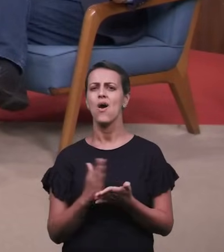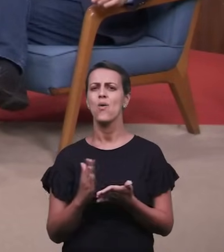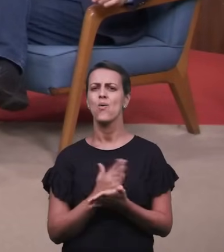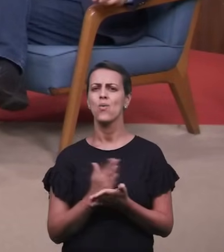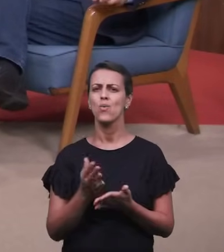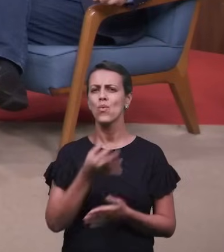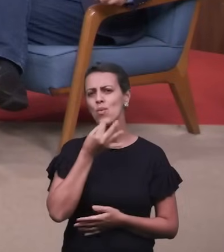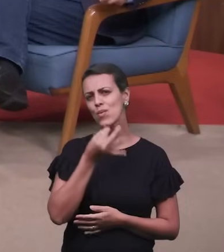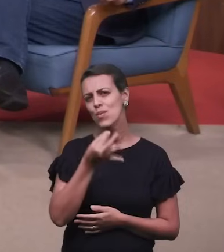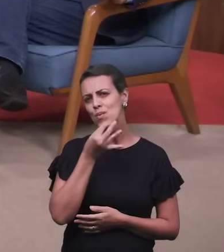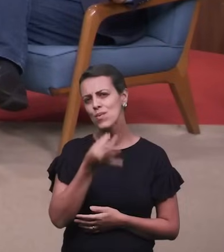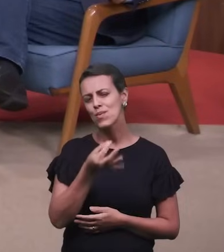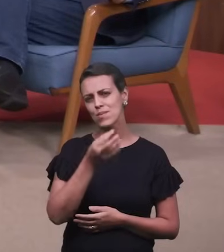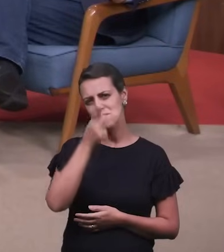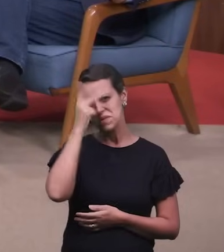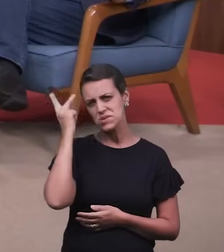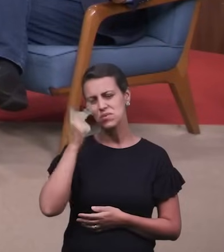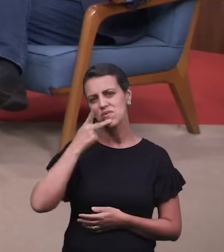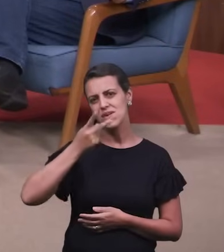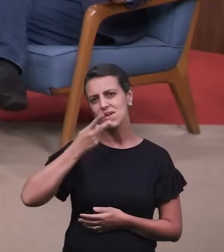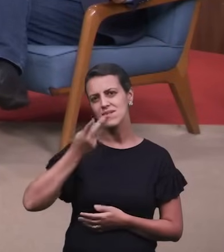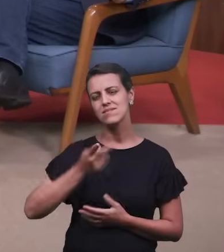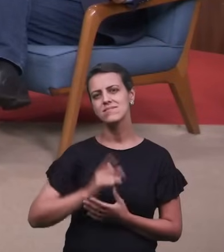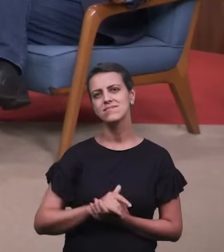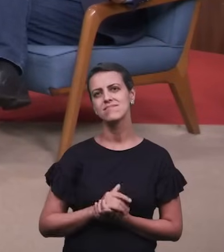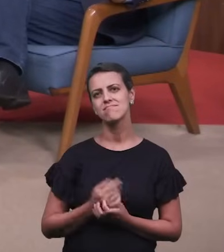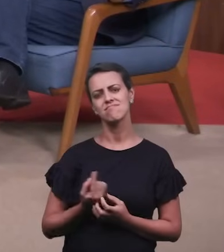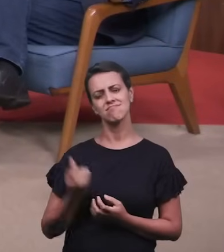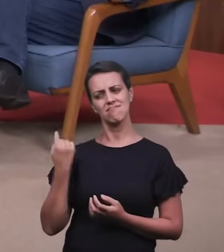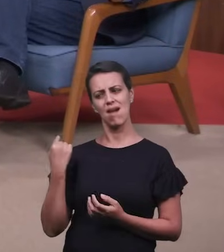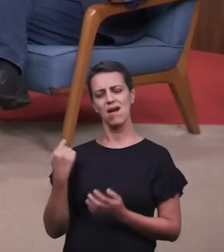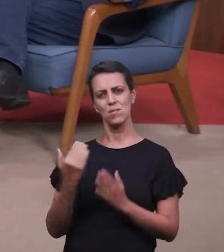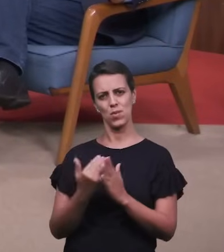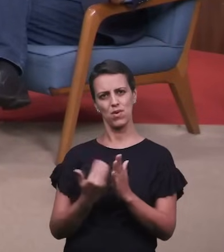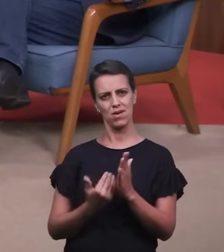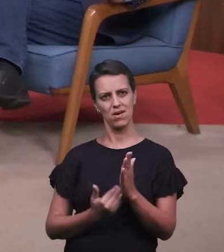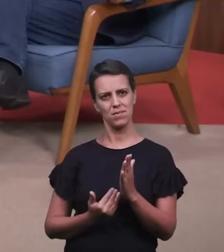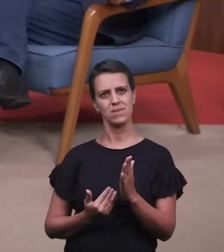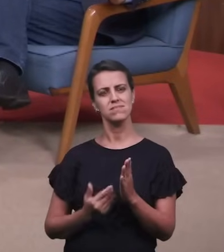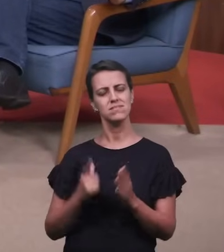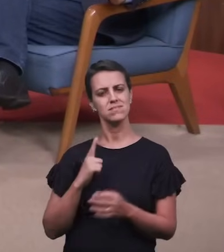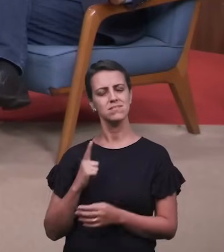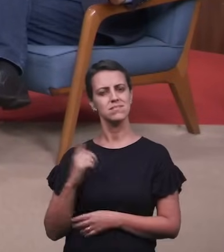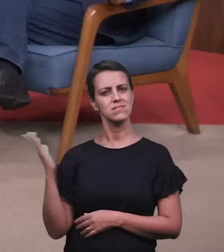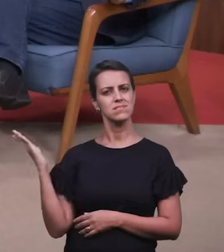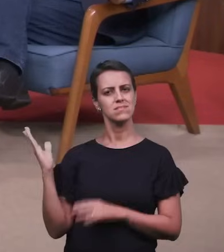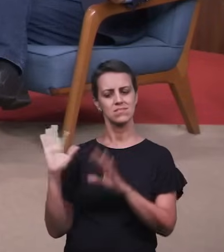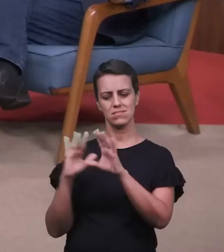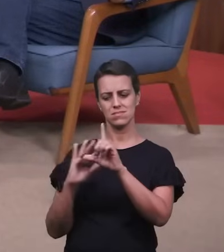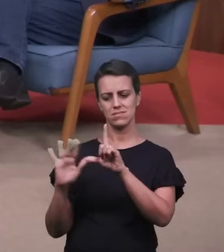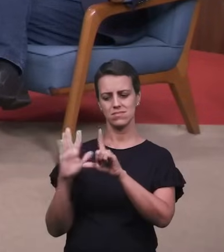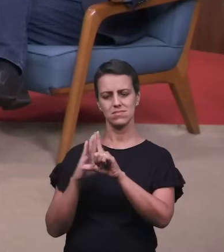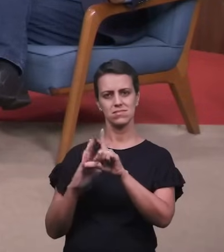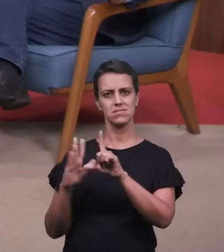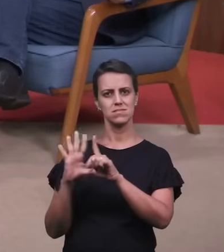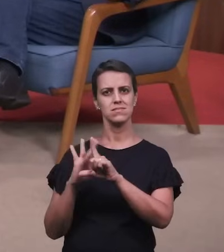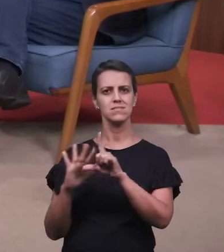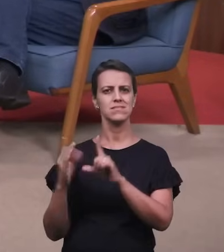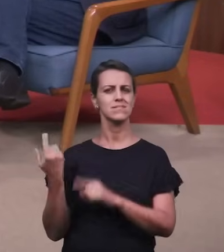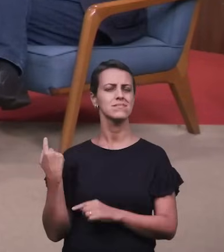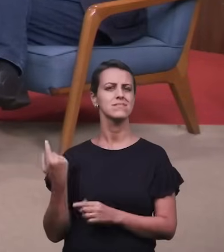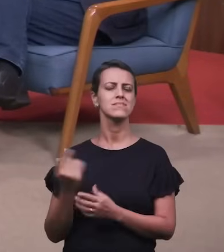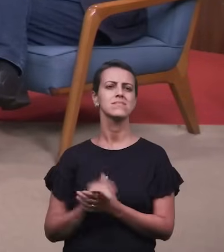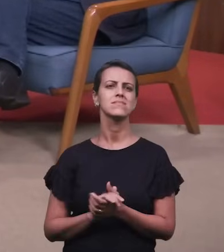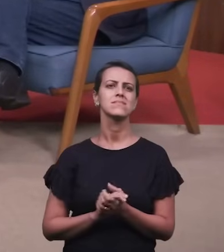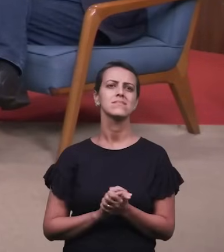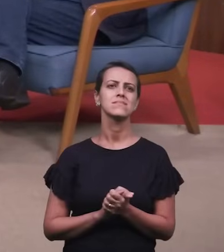alguns comentários que foram feitos no último programa. Está aparecendo aí na tela um QR Code. Esse QR Code